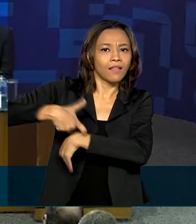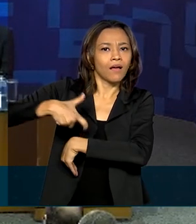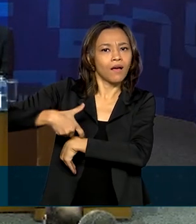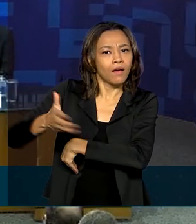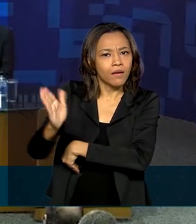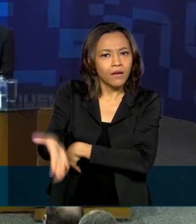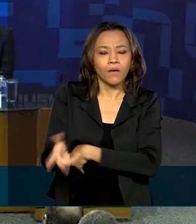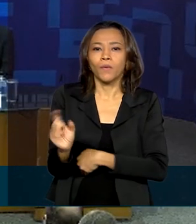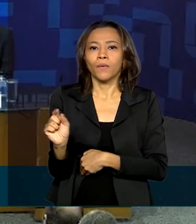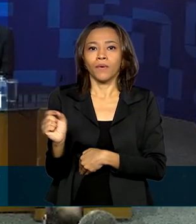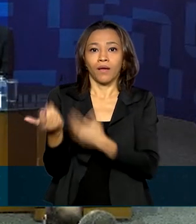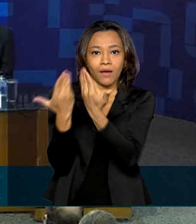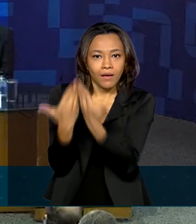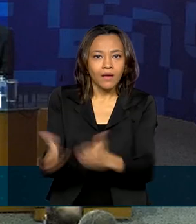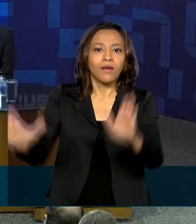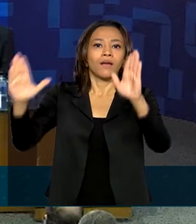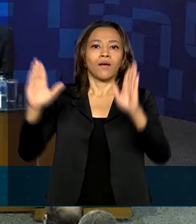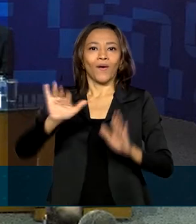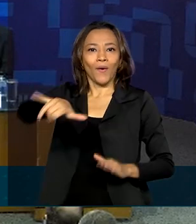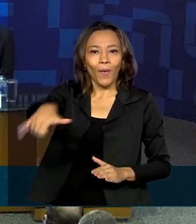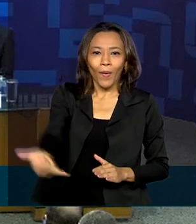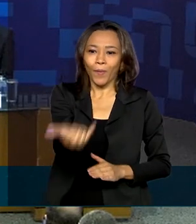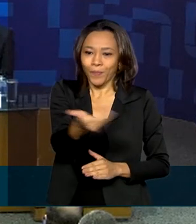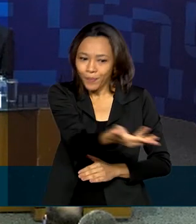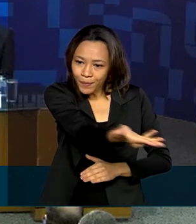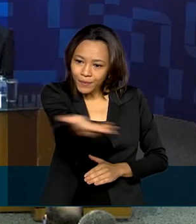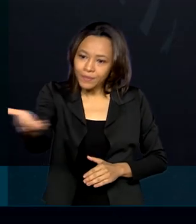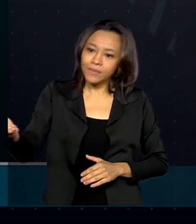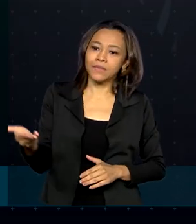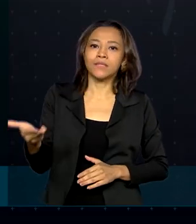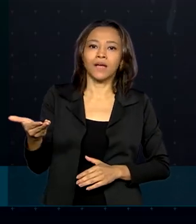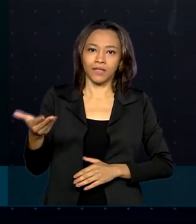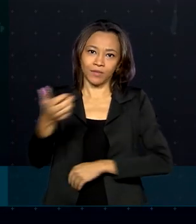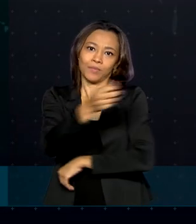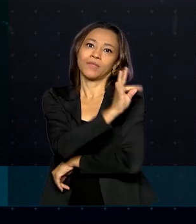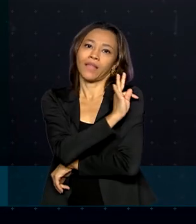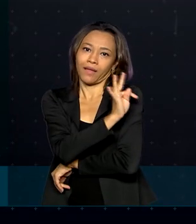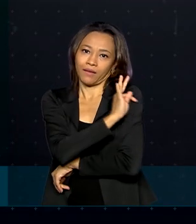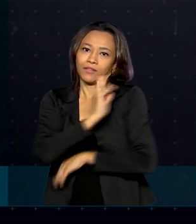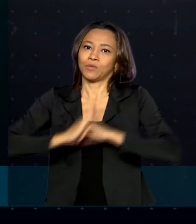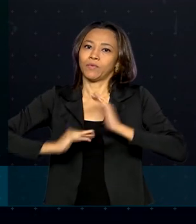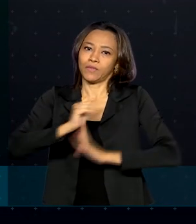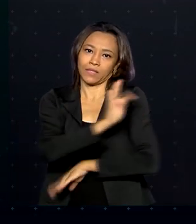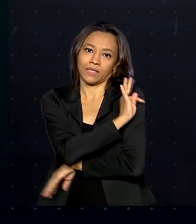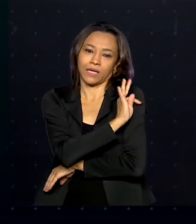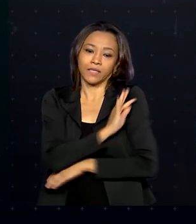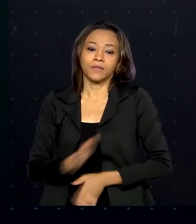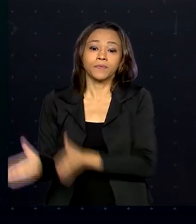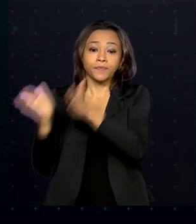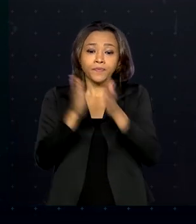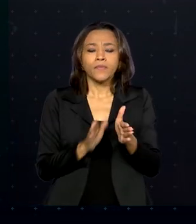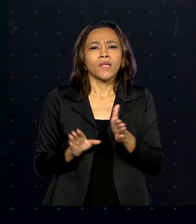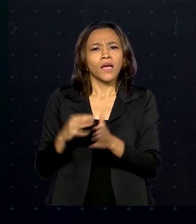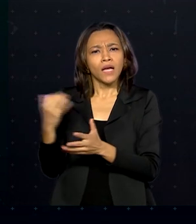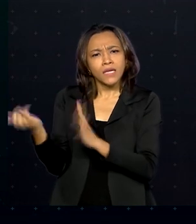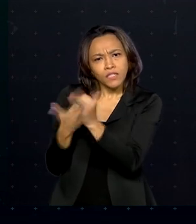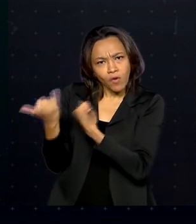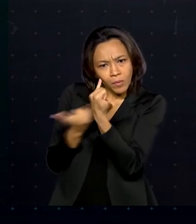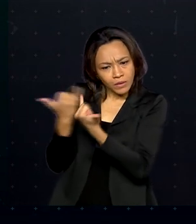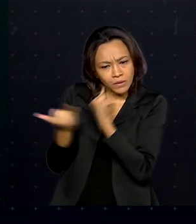estarmos abrindo oportunidade para os técnicos também. Dados do Censo Escolar da Educação Básica